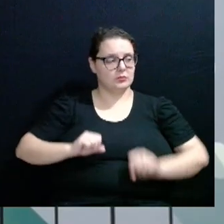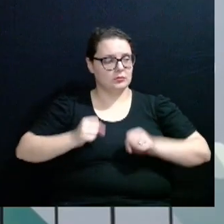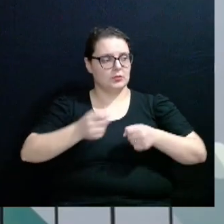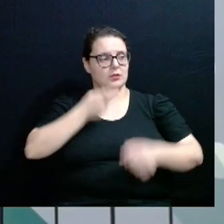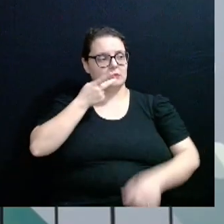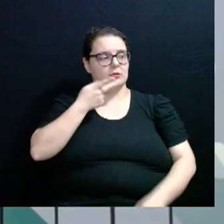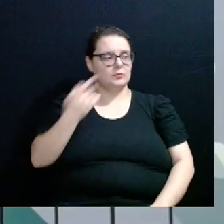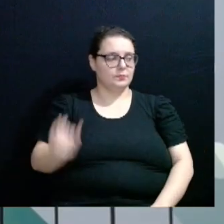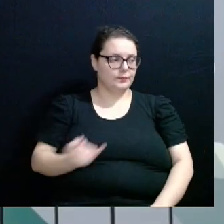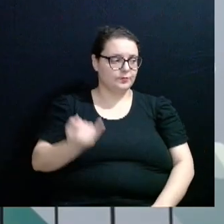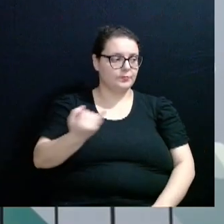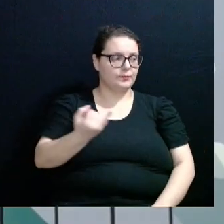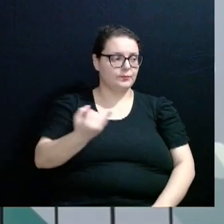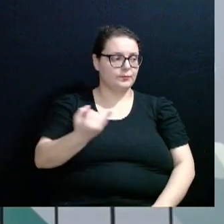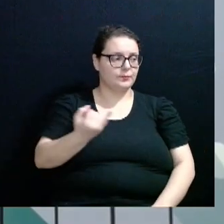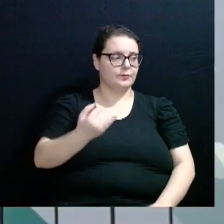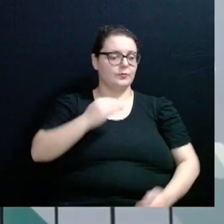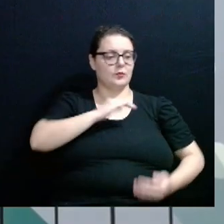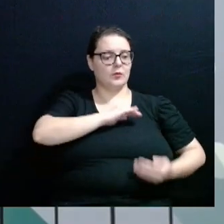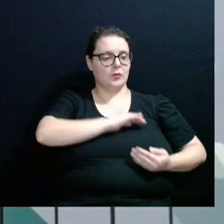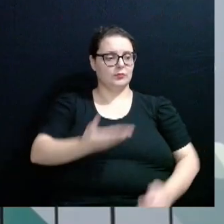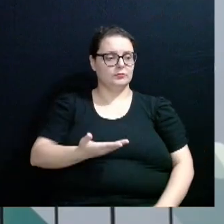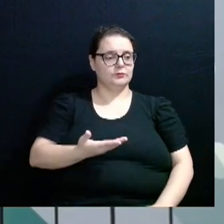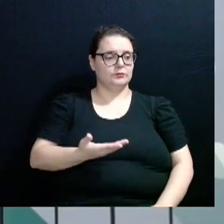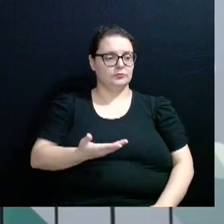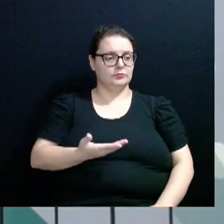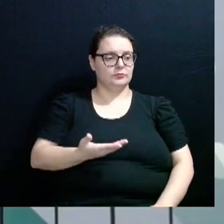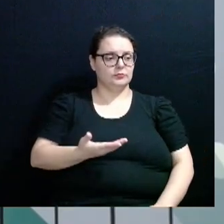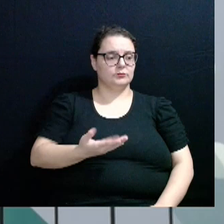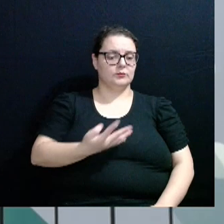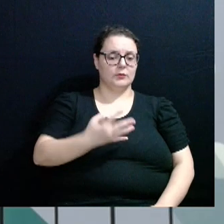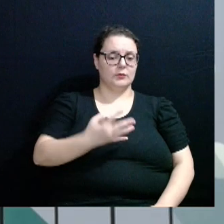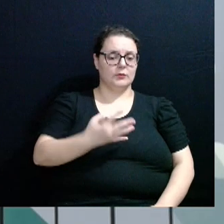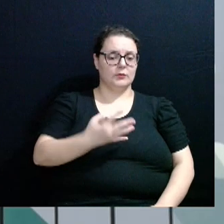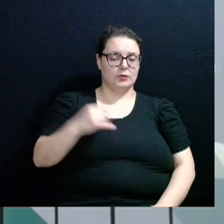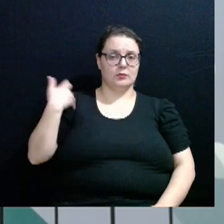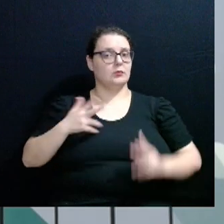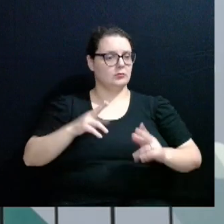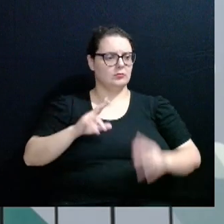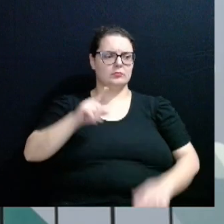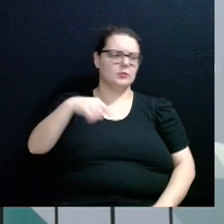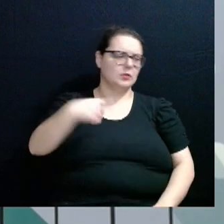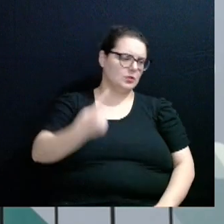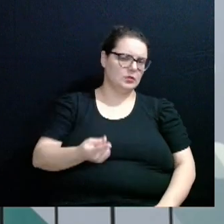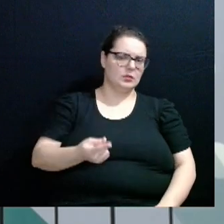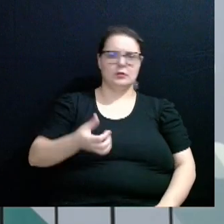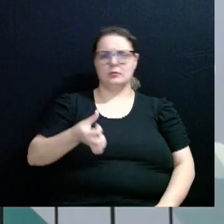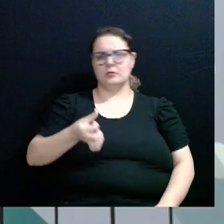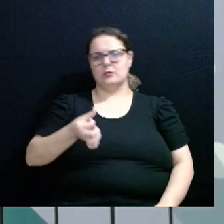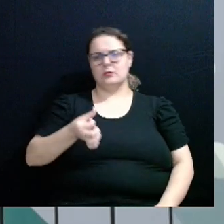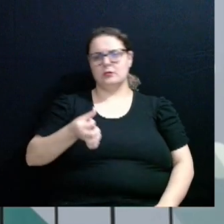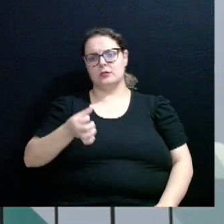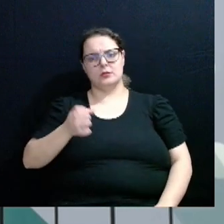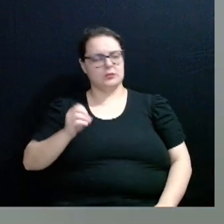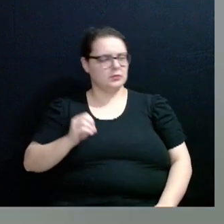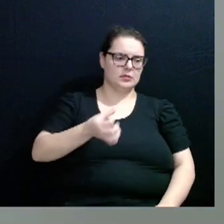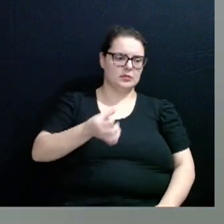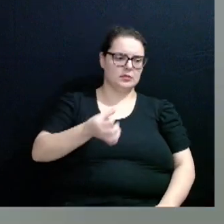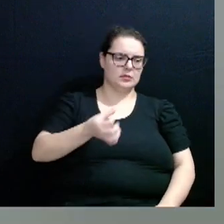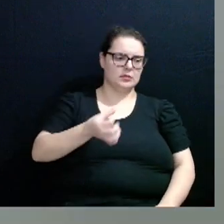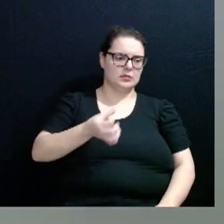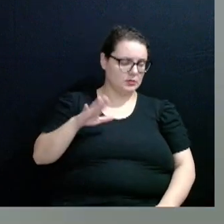da mamografia, tanto a partir dos 40, quanto depois aí dos 60, 60 a mais.